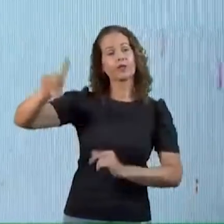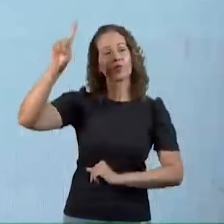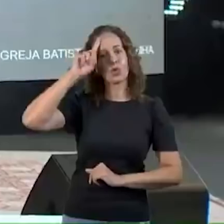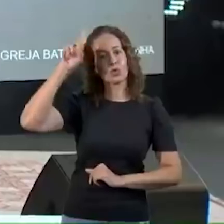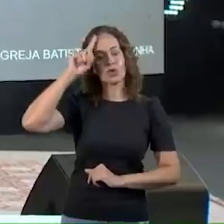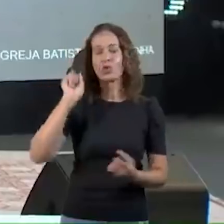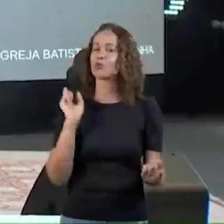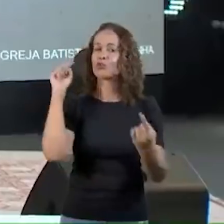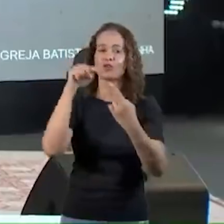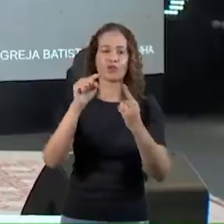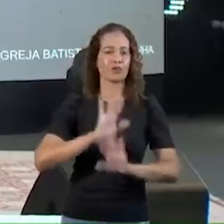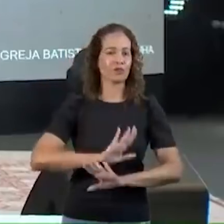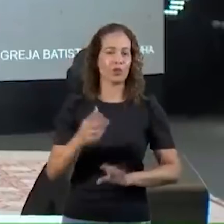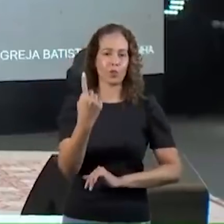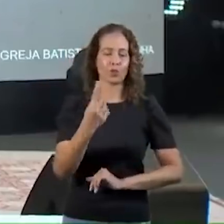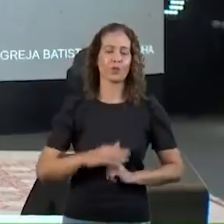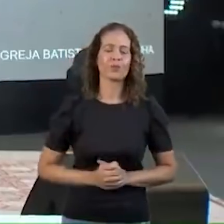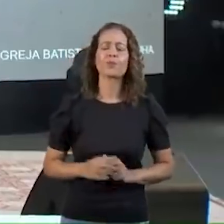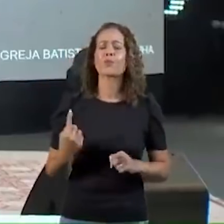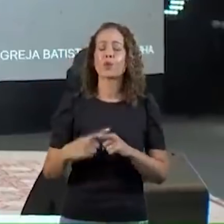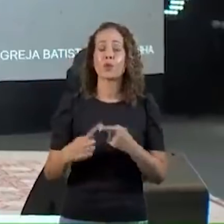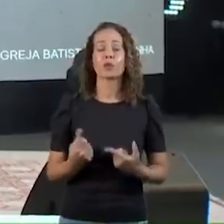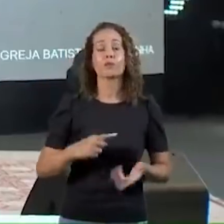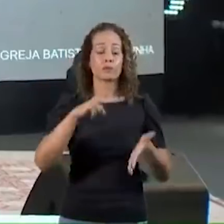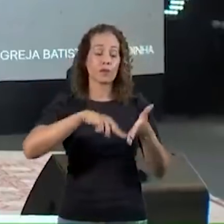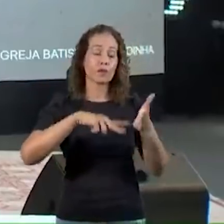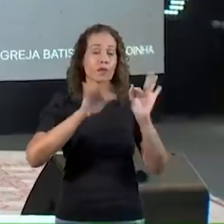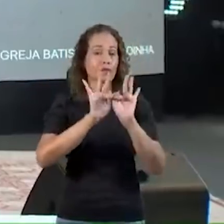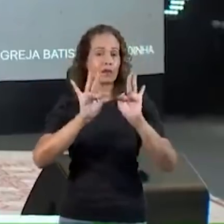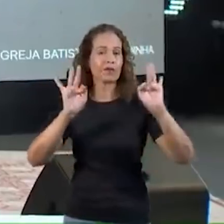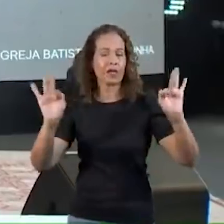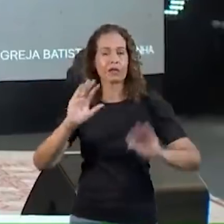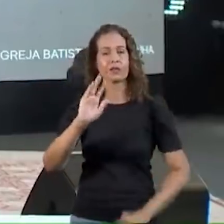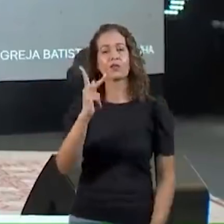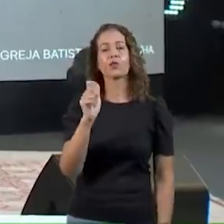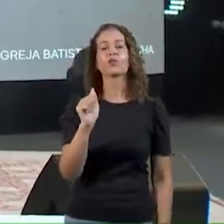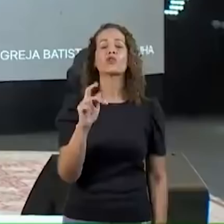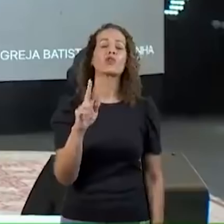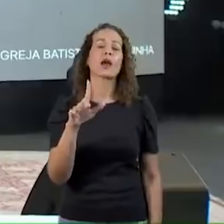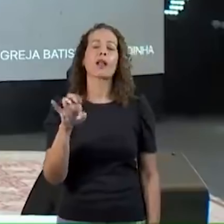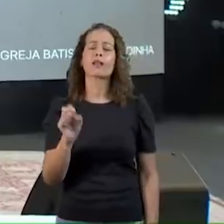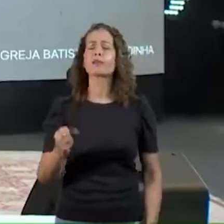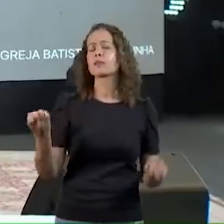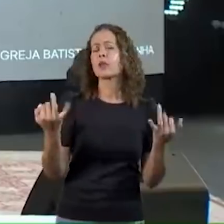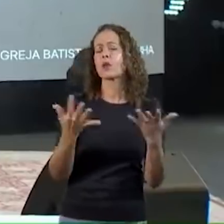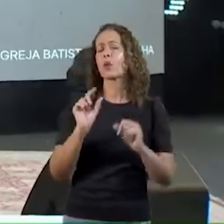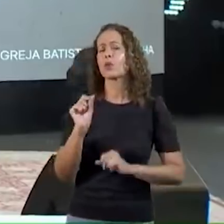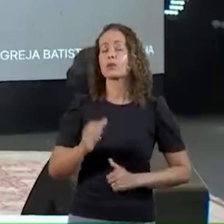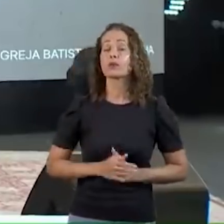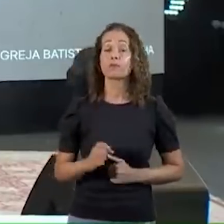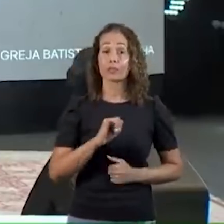Por quê? Porque eu li uma frase do Charles Spurgeon, o príncipe dos pregadores. Spurgeon dizia o seguinte: se